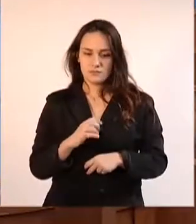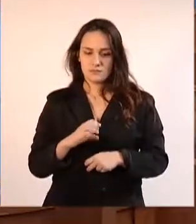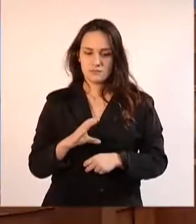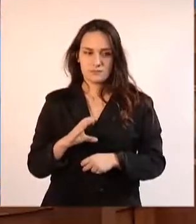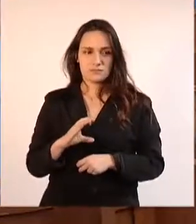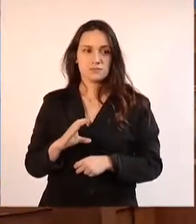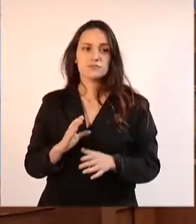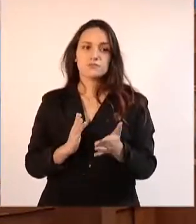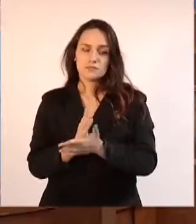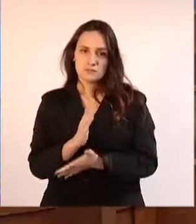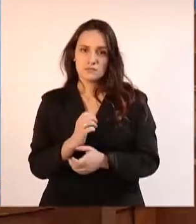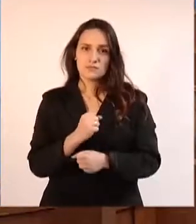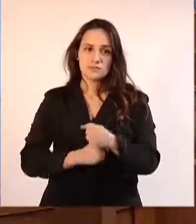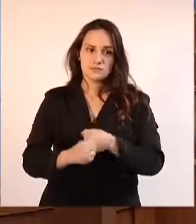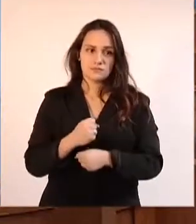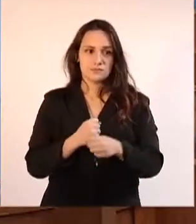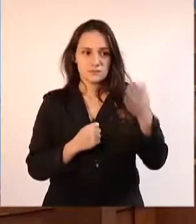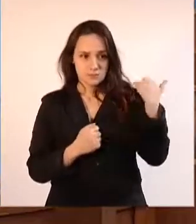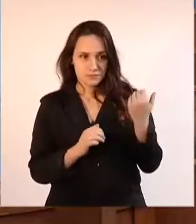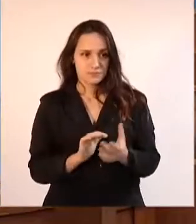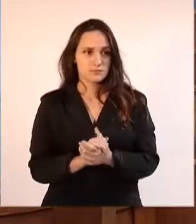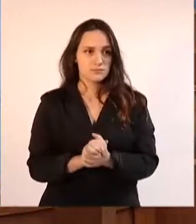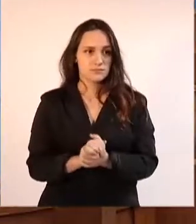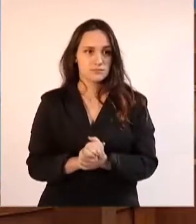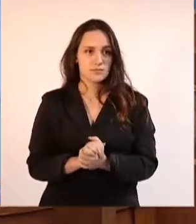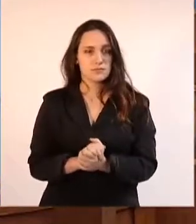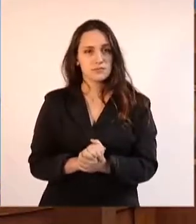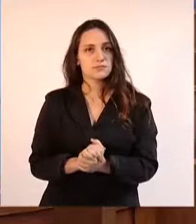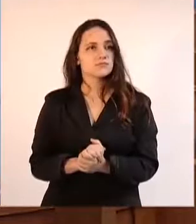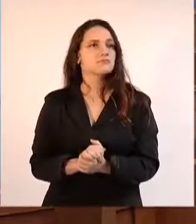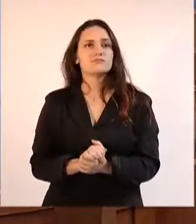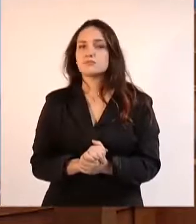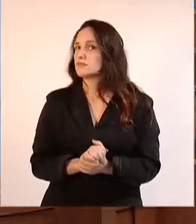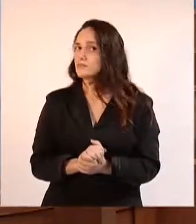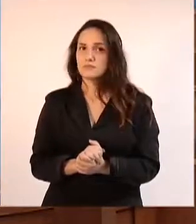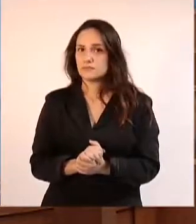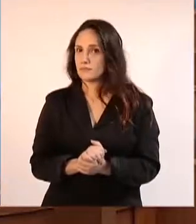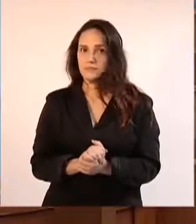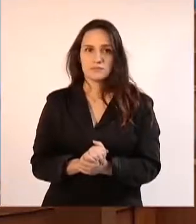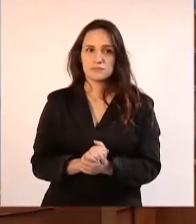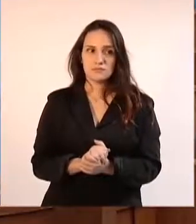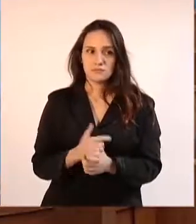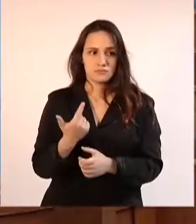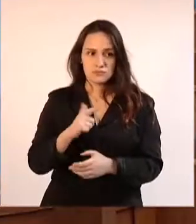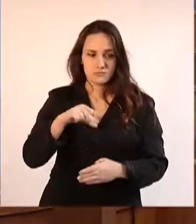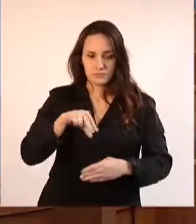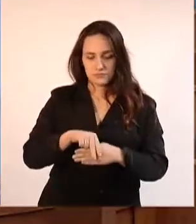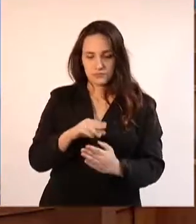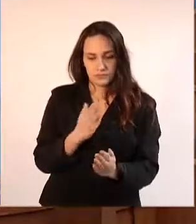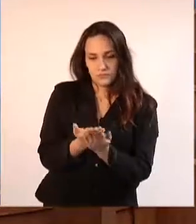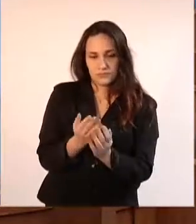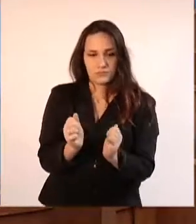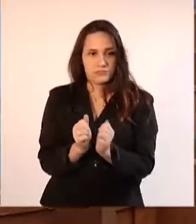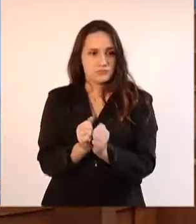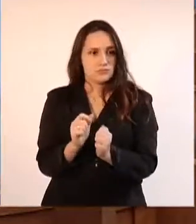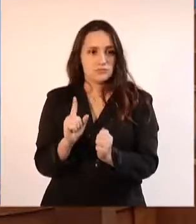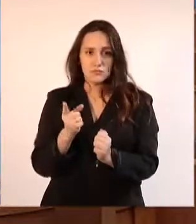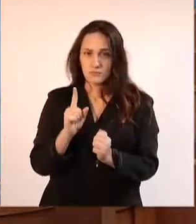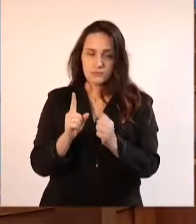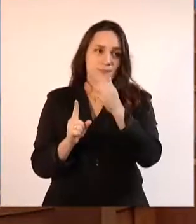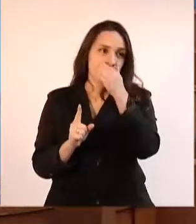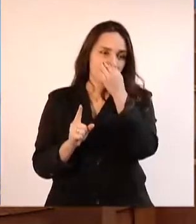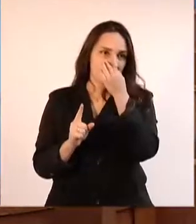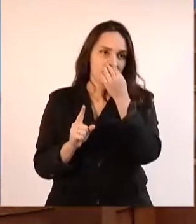passado, embora tenha sido de iniciativa do Tribunal de Contas, não teve anexado ao processo legislativo essa iniciativa e